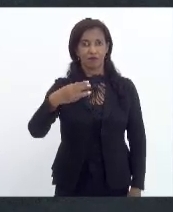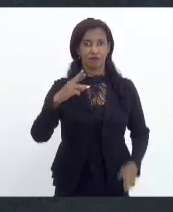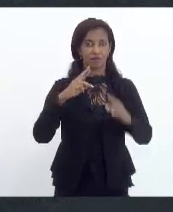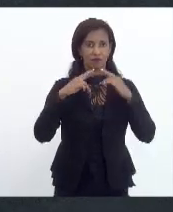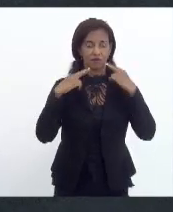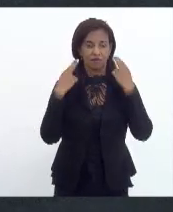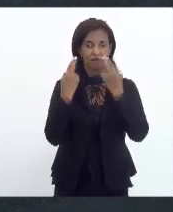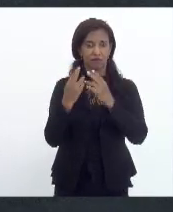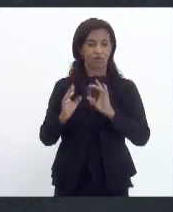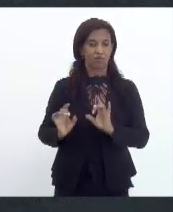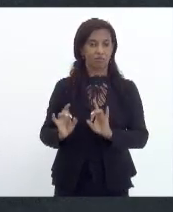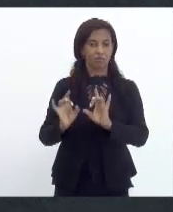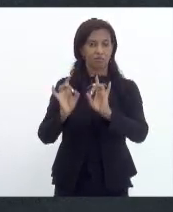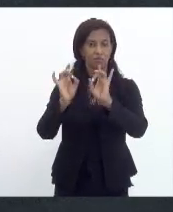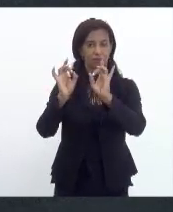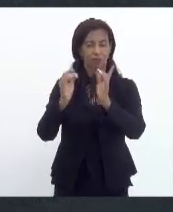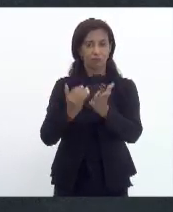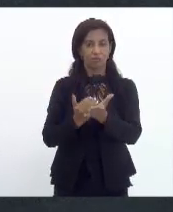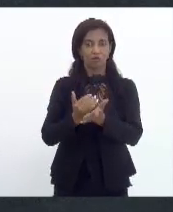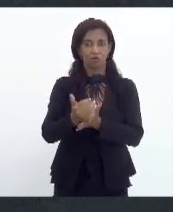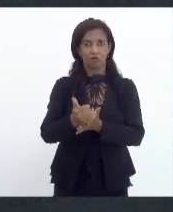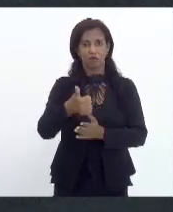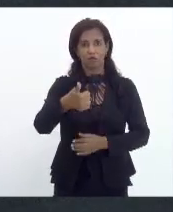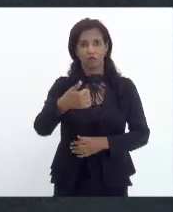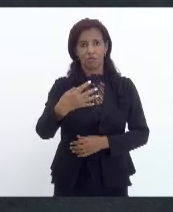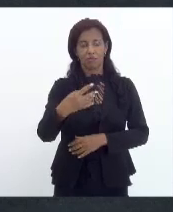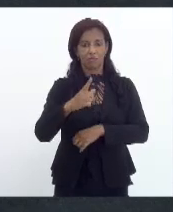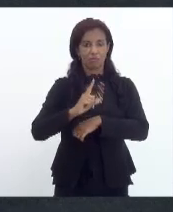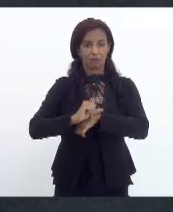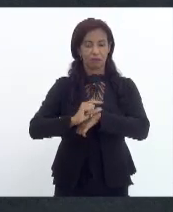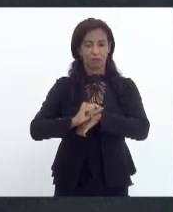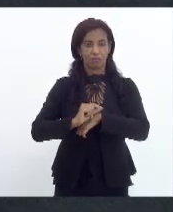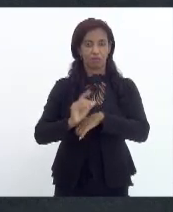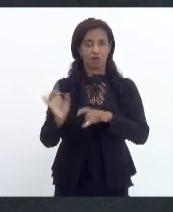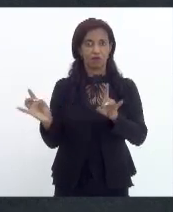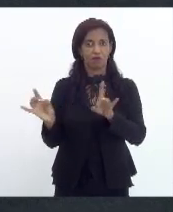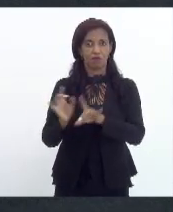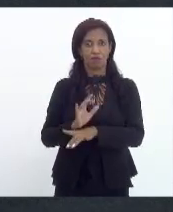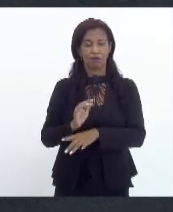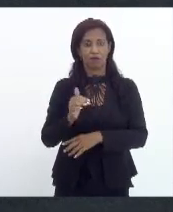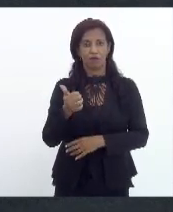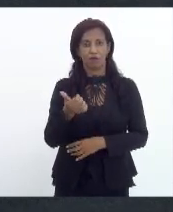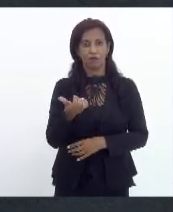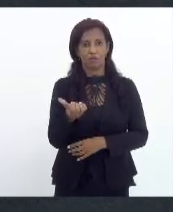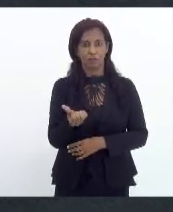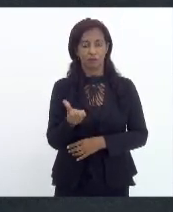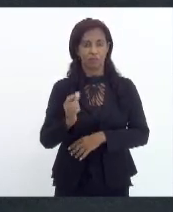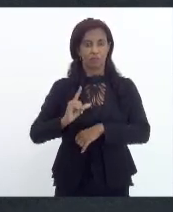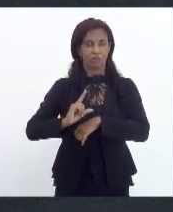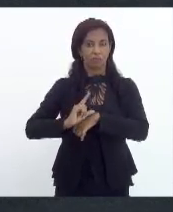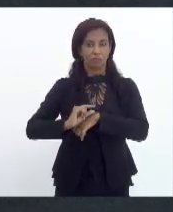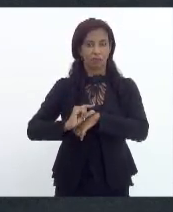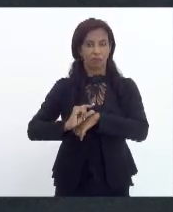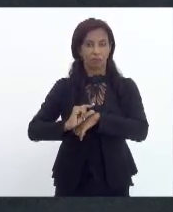sessão ordinária que iniciada às 14horas encerrou-se às